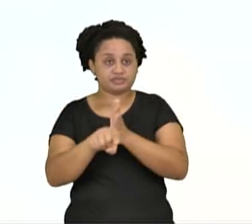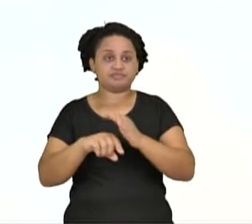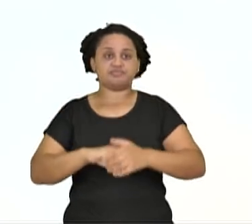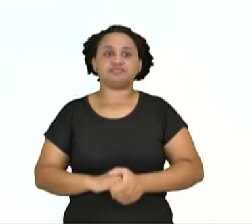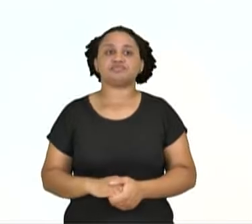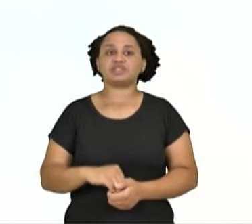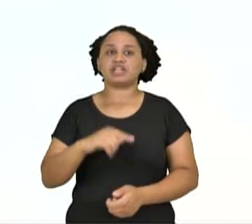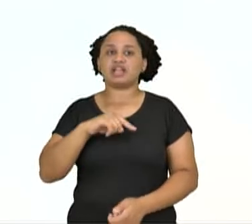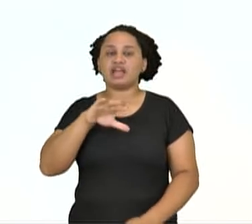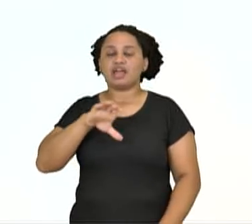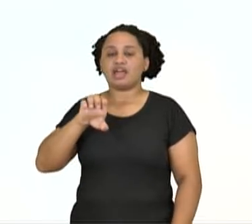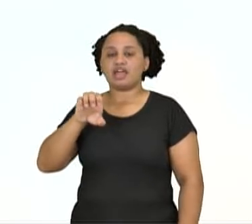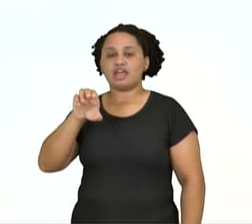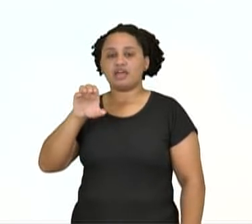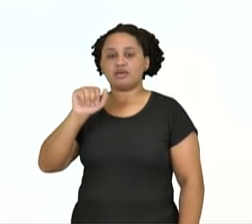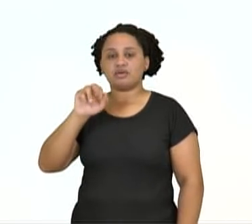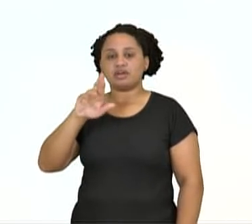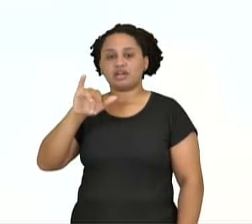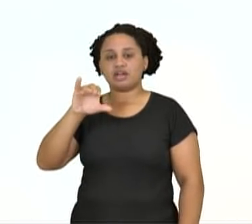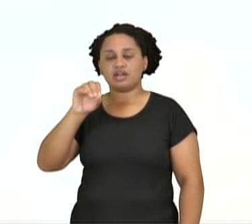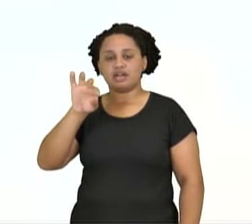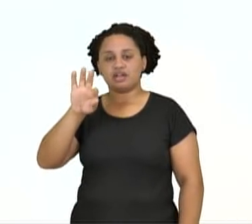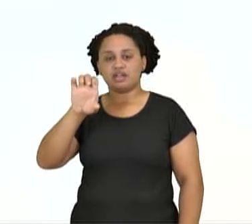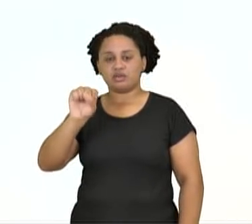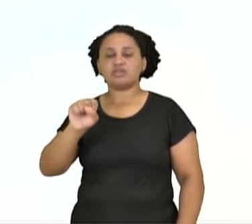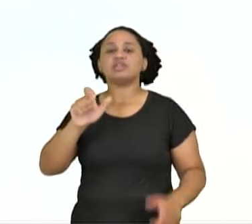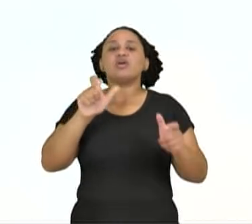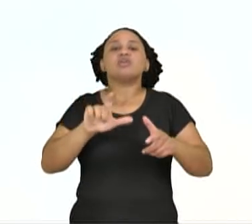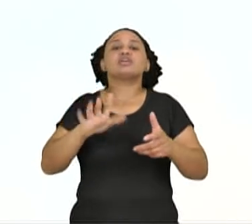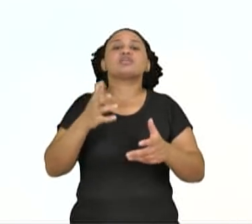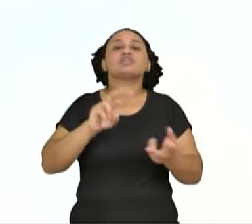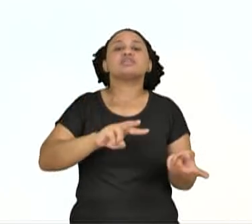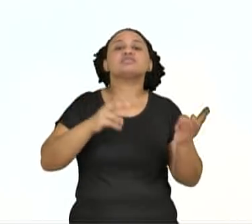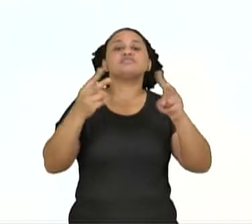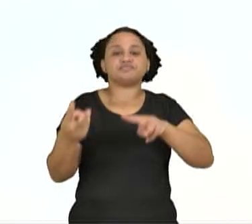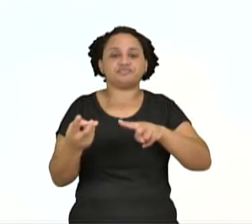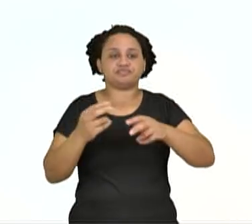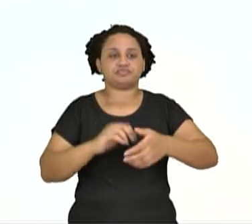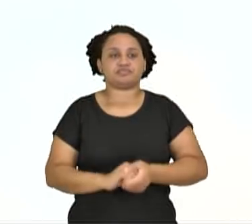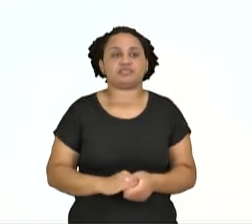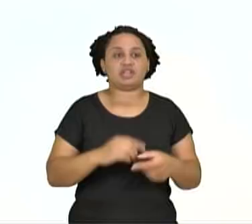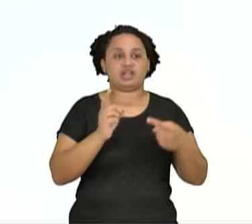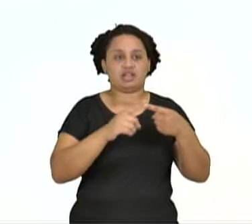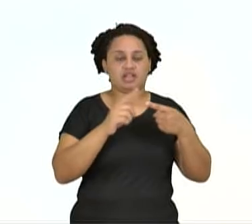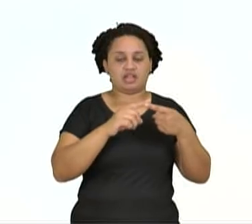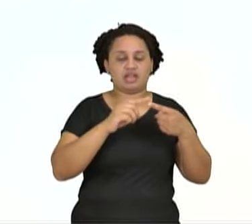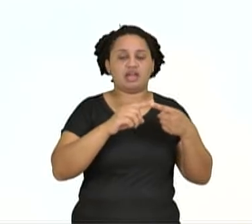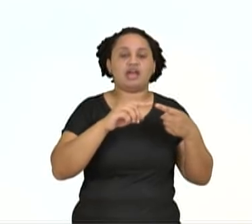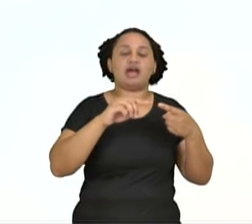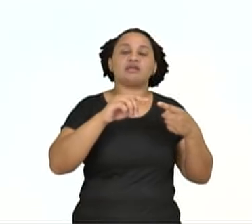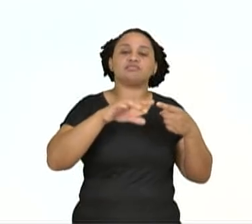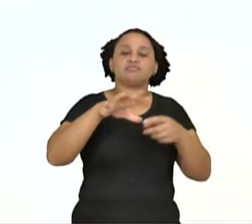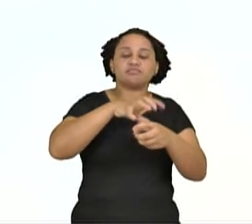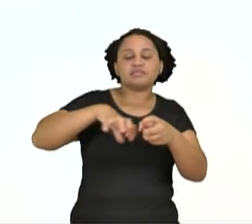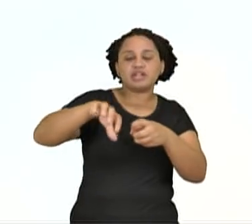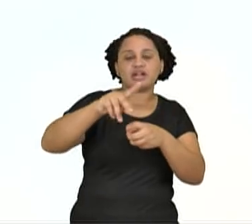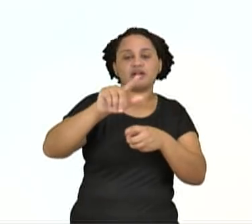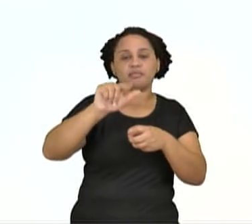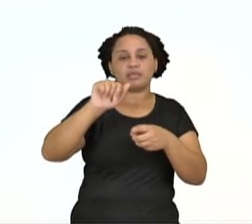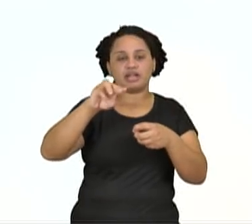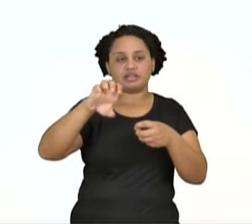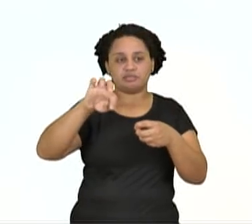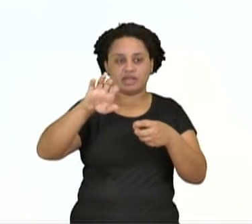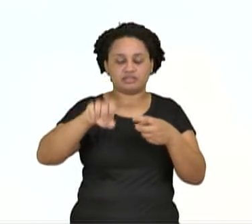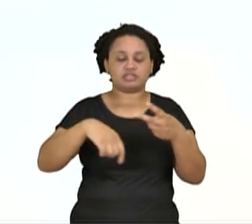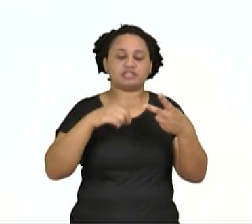organismos eucariotos, onde ocorre a etapa de transcrição da síntese proteica? Letra A, na membrana plasmática. Letra B, no